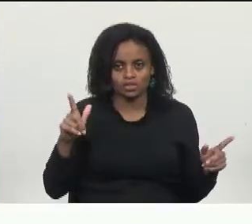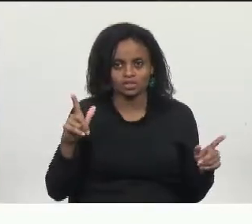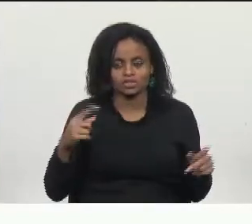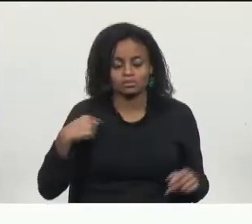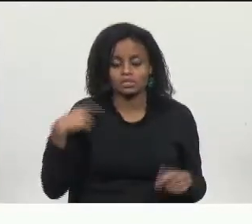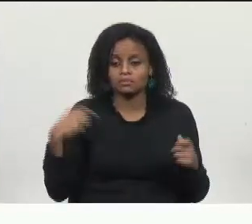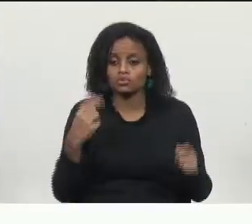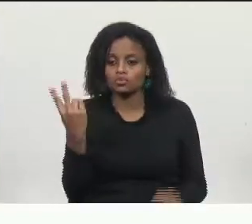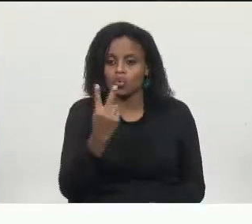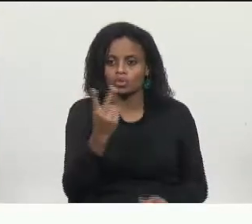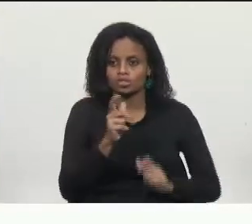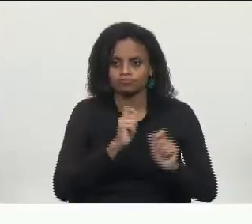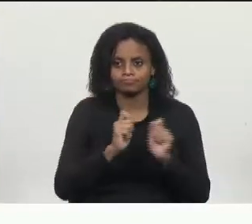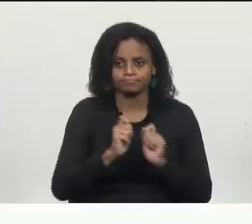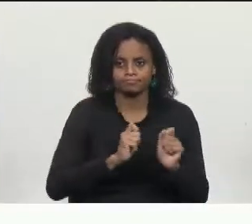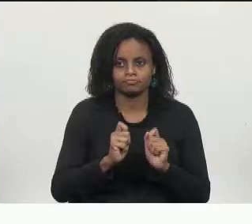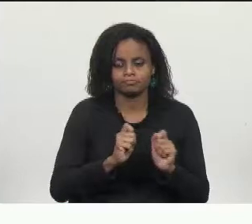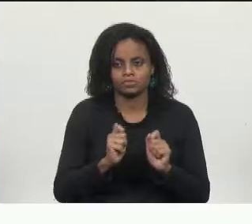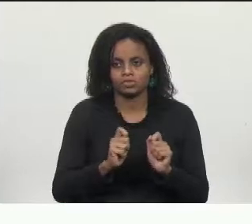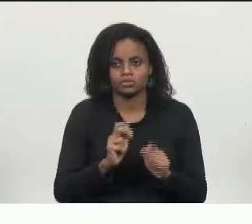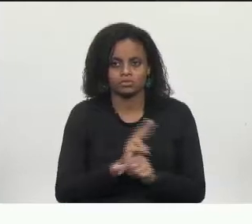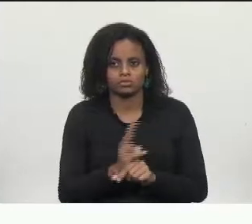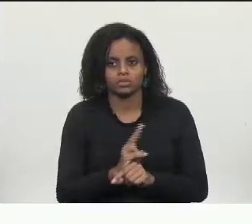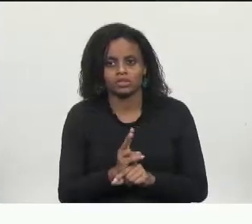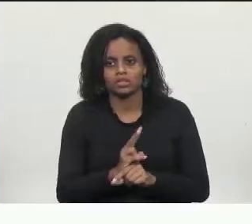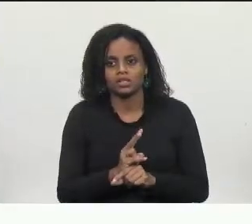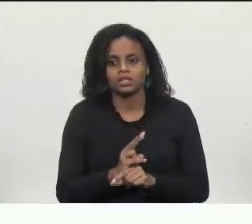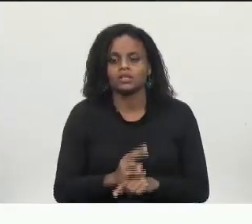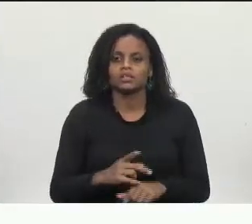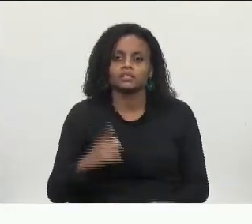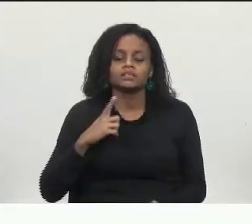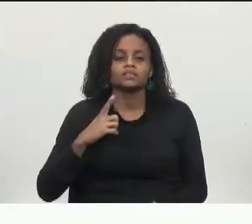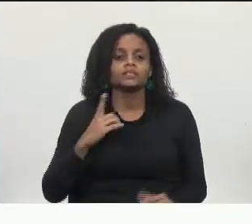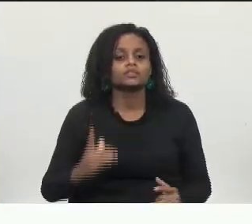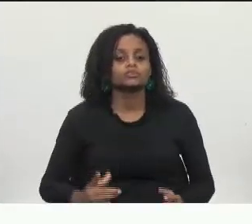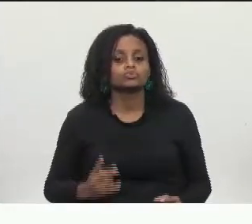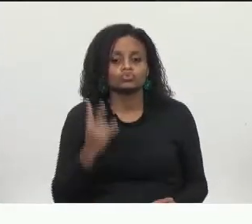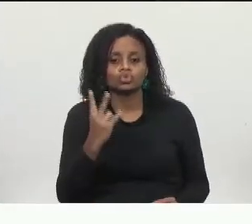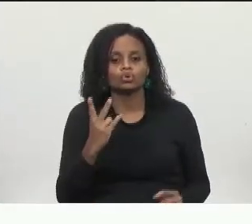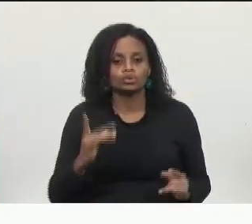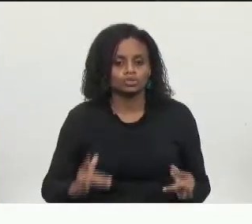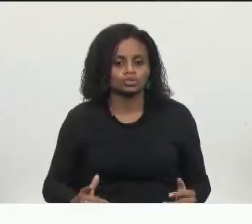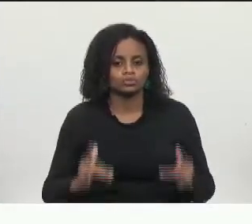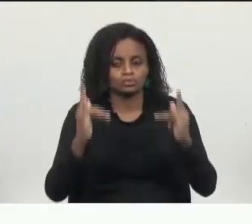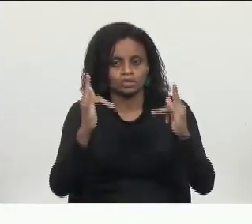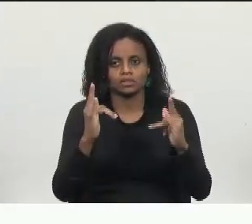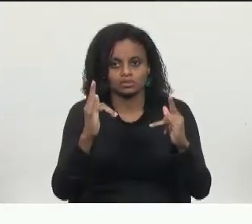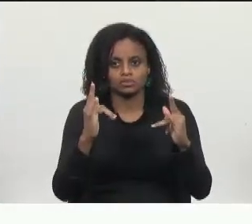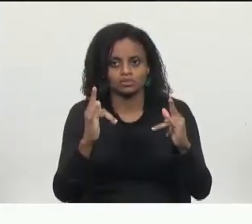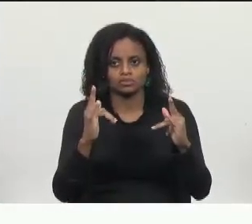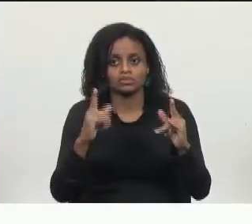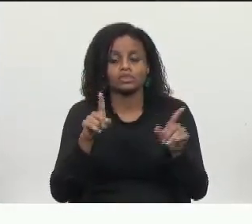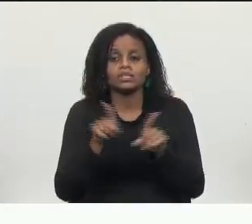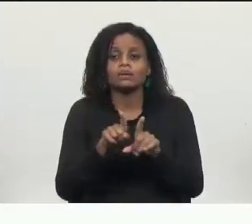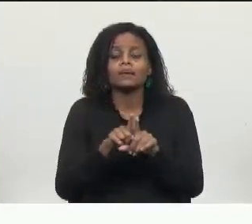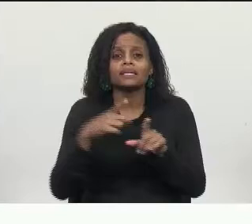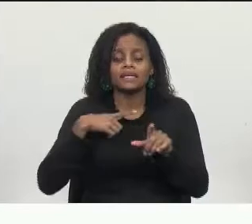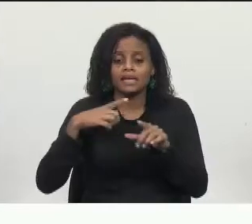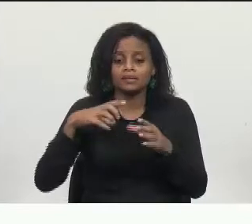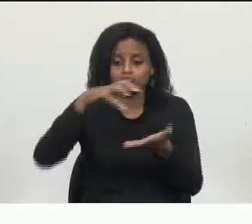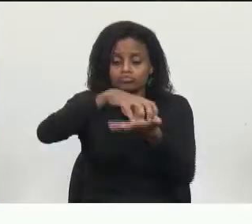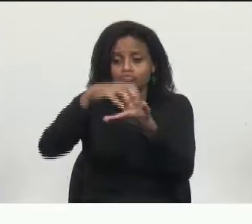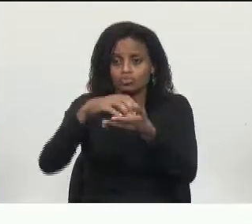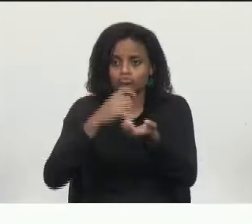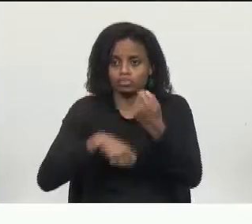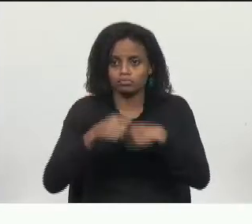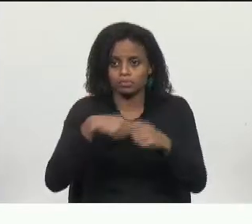controles, né? Porque são 2 prédios, E ainda tem o administrativo lá também, né, que lá